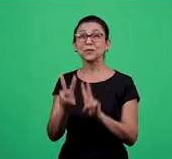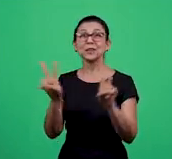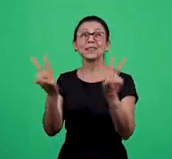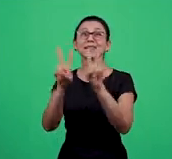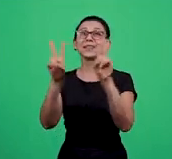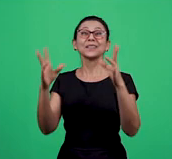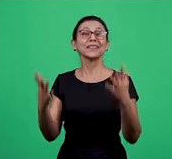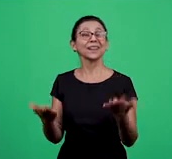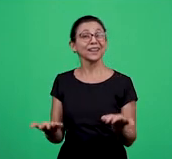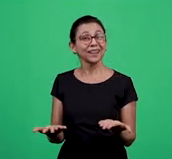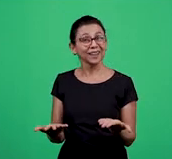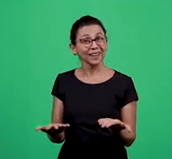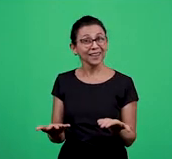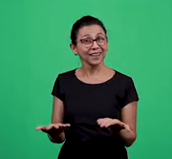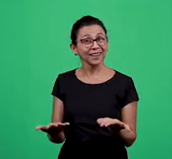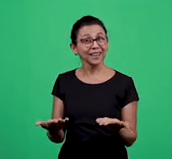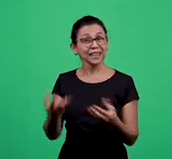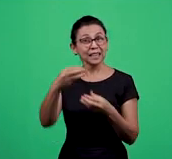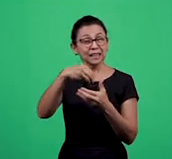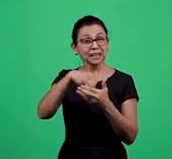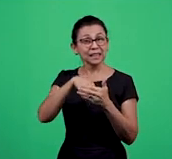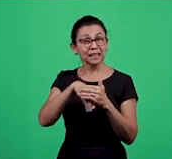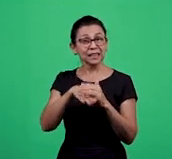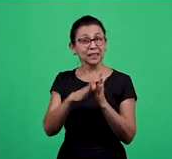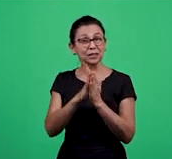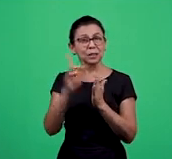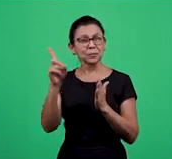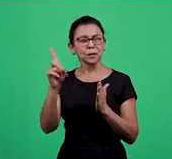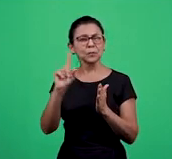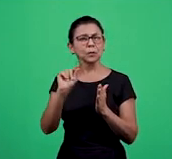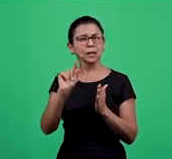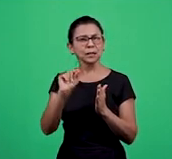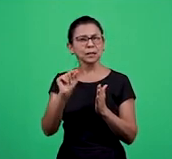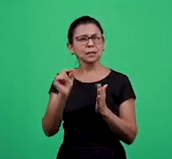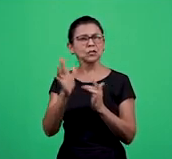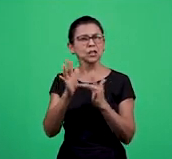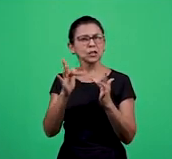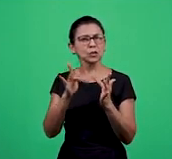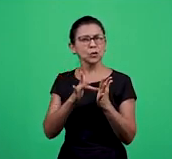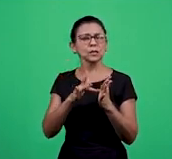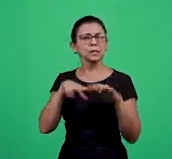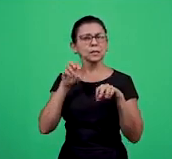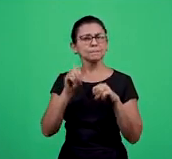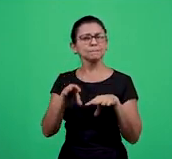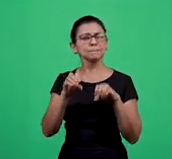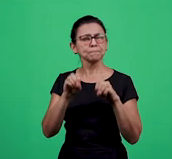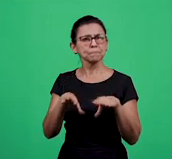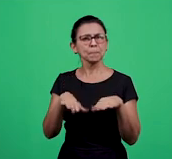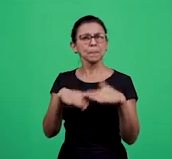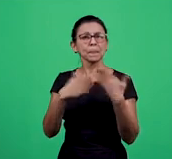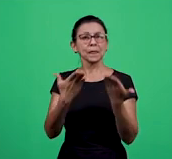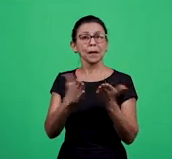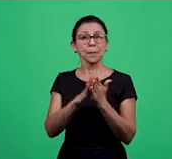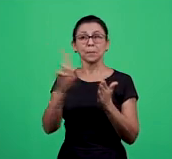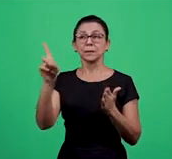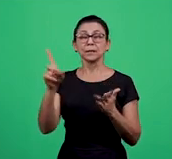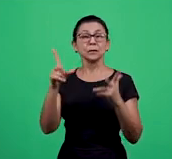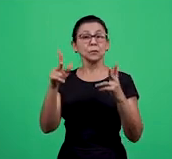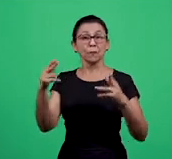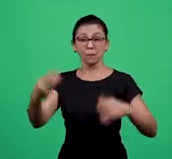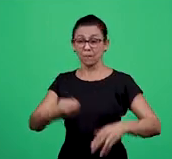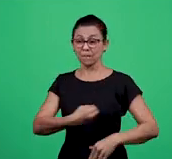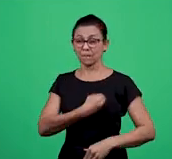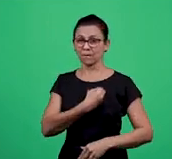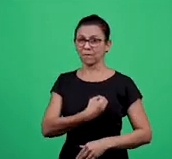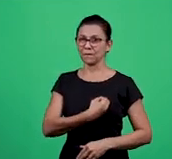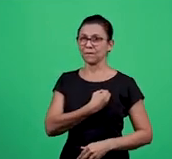que é a palavra de Deus, a palavra da vida. Por quê? Porque ela traz vida, porque ela apresenta Jesus,